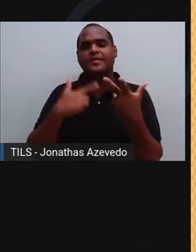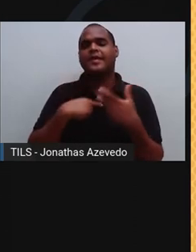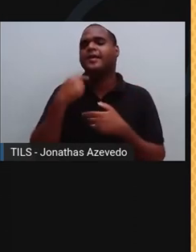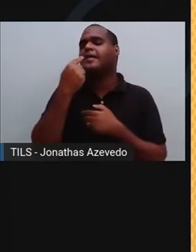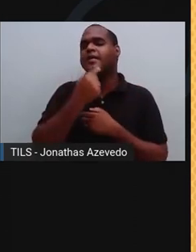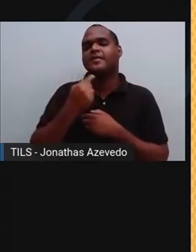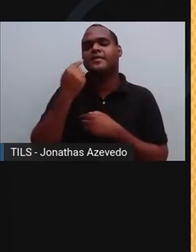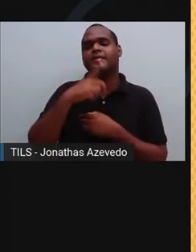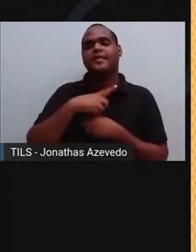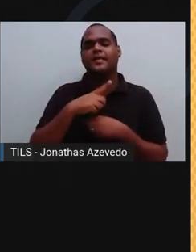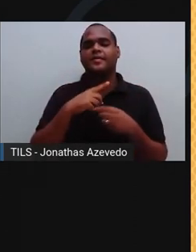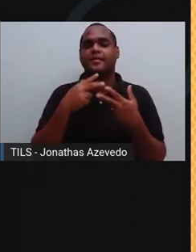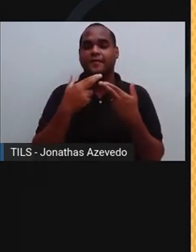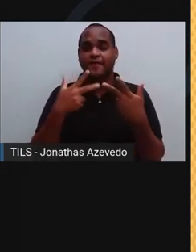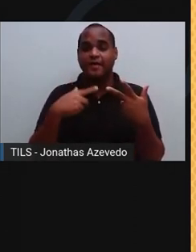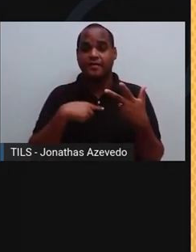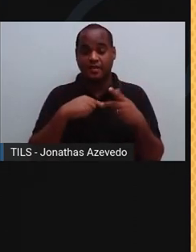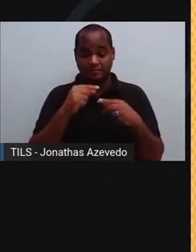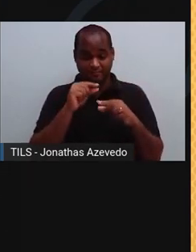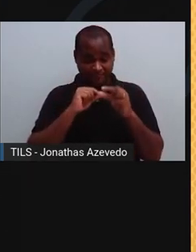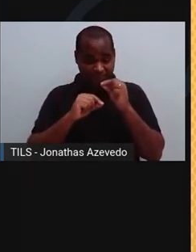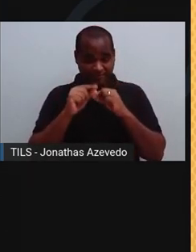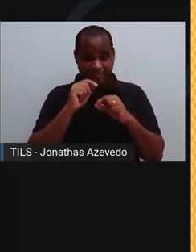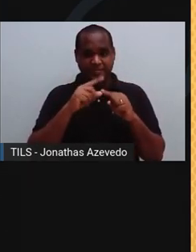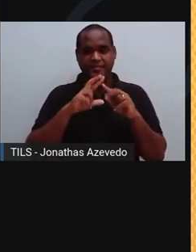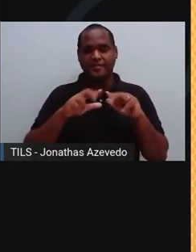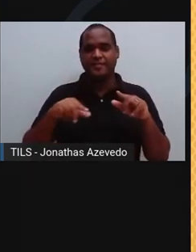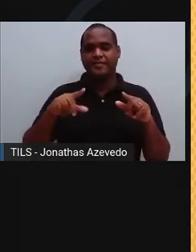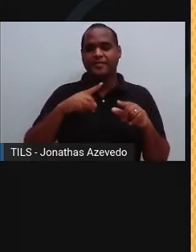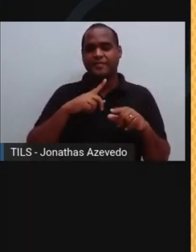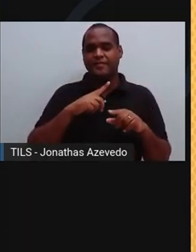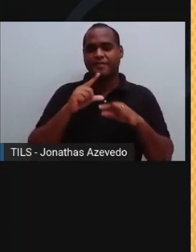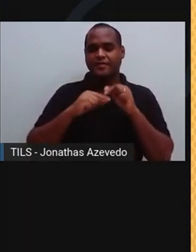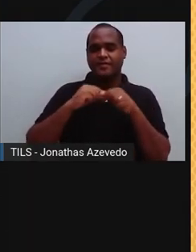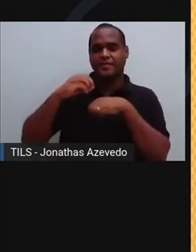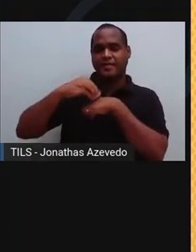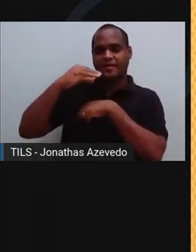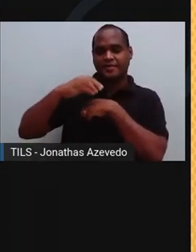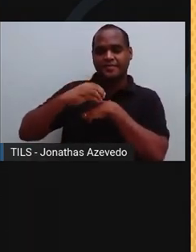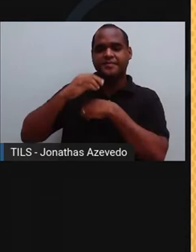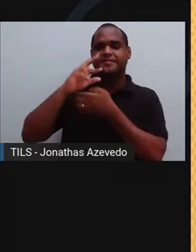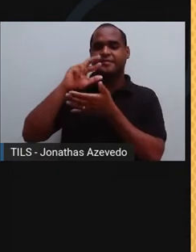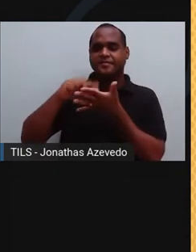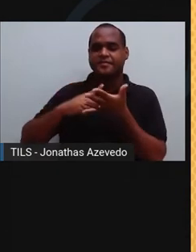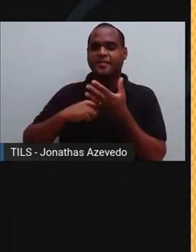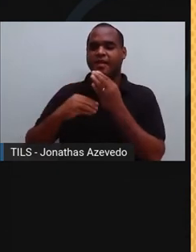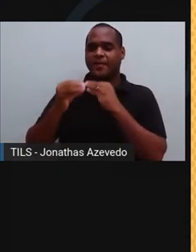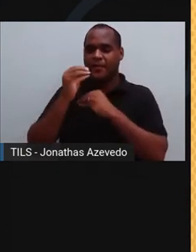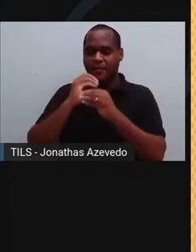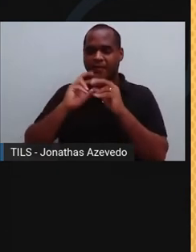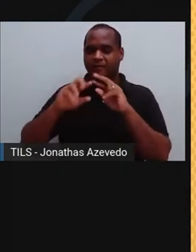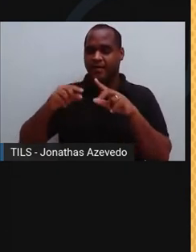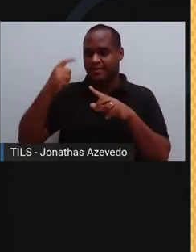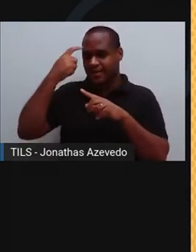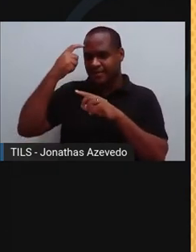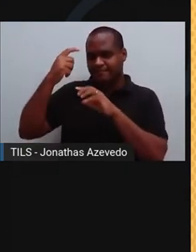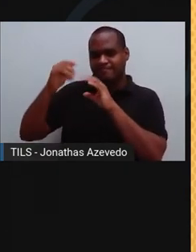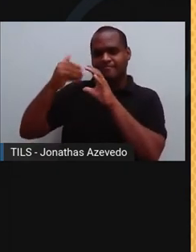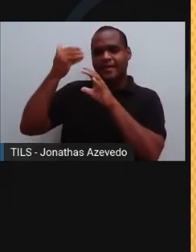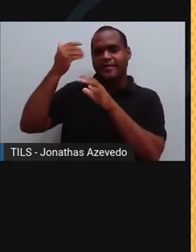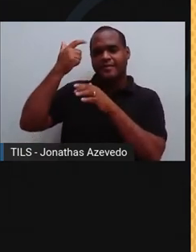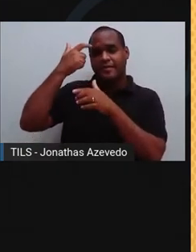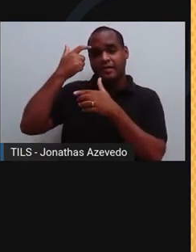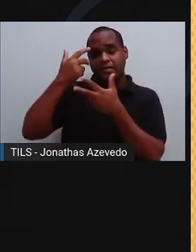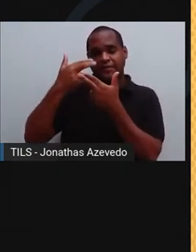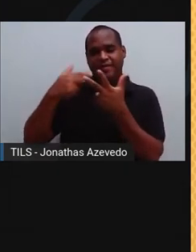é coberta pelas papilas gustativas, encarregadas de coletar informações sobre os diferentes sabores e enviá-las ao cérebro através dos